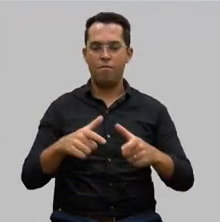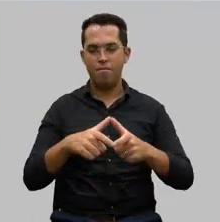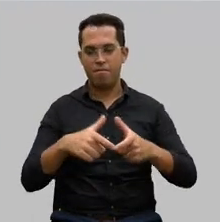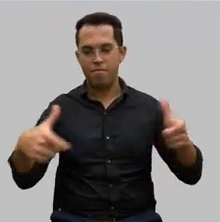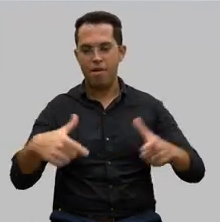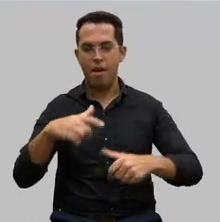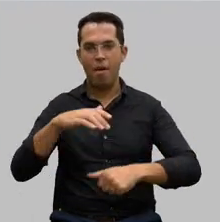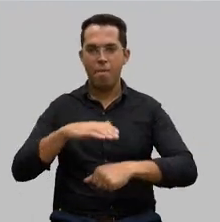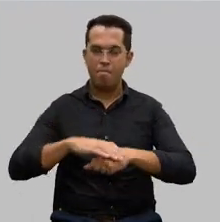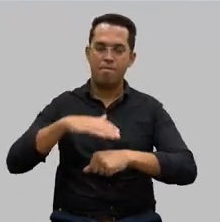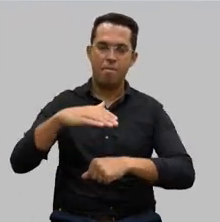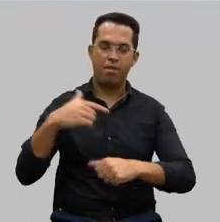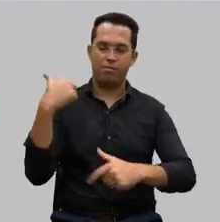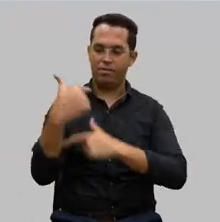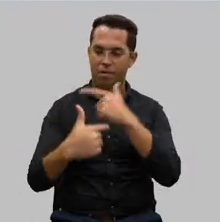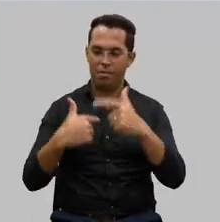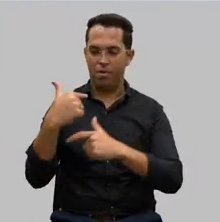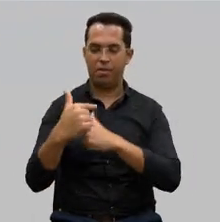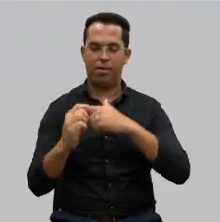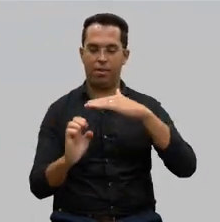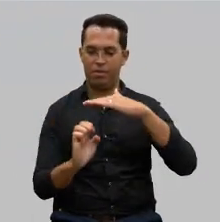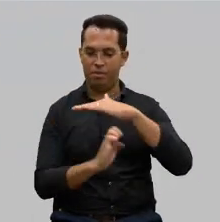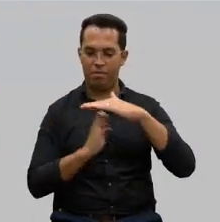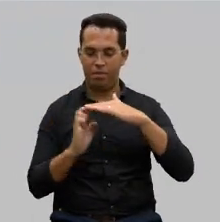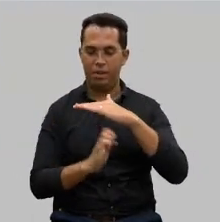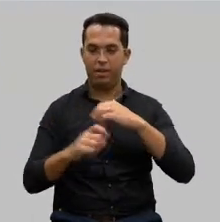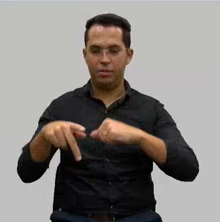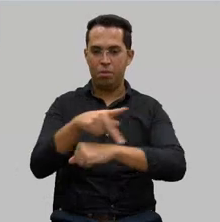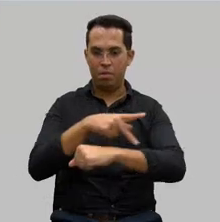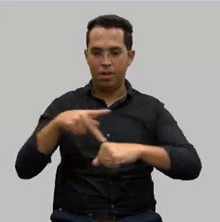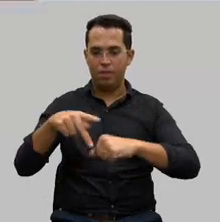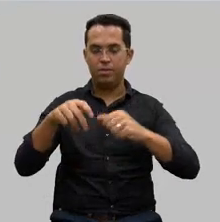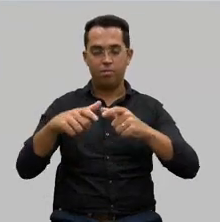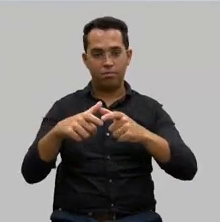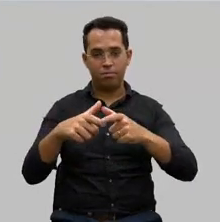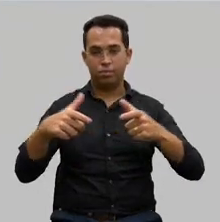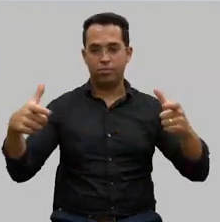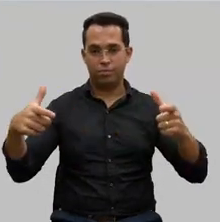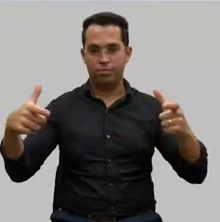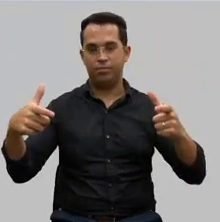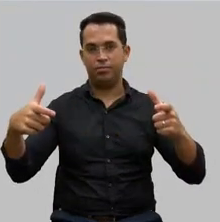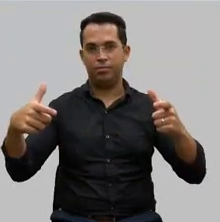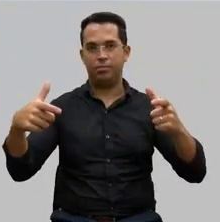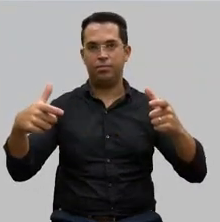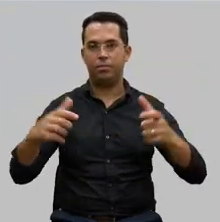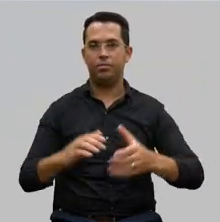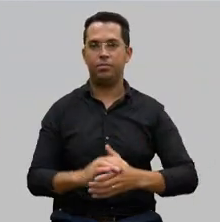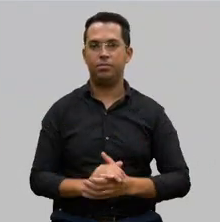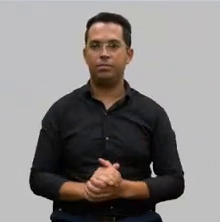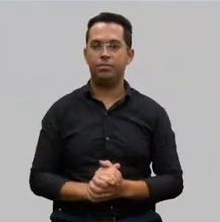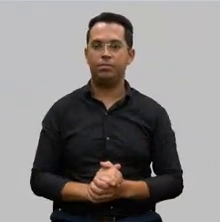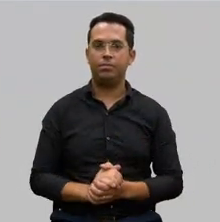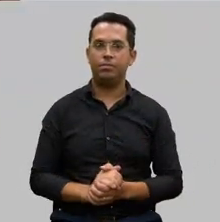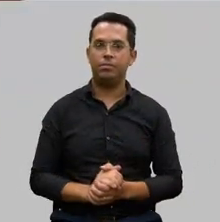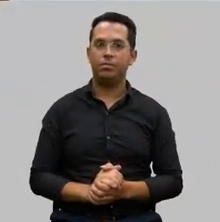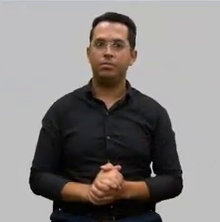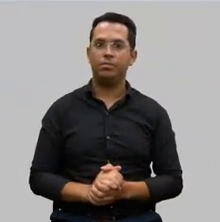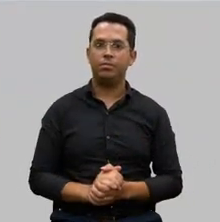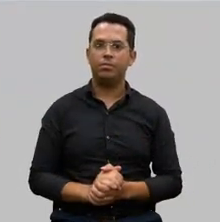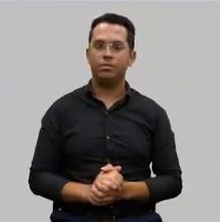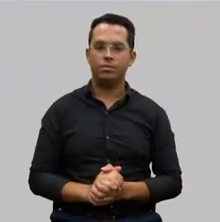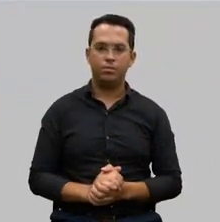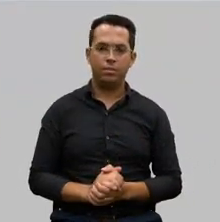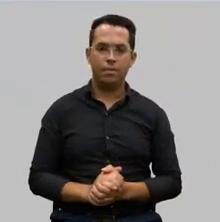cresce Então é isso diminuir um pouco esse esse sofrimento que is tá só aumentando em eh cargos cargo de